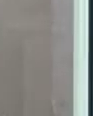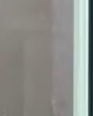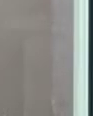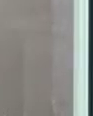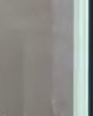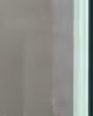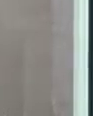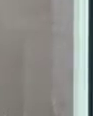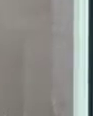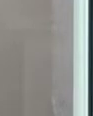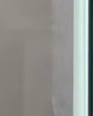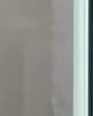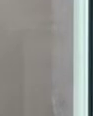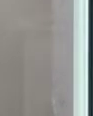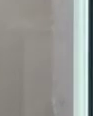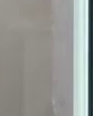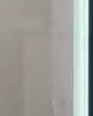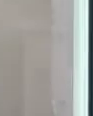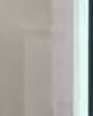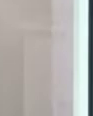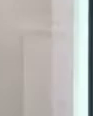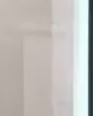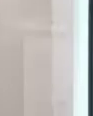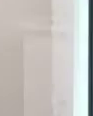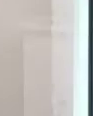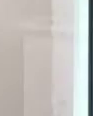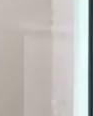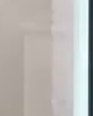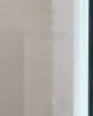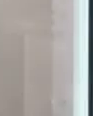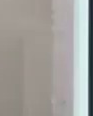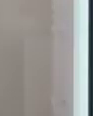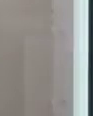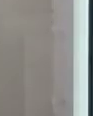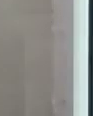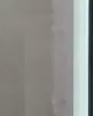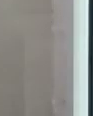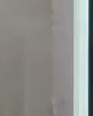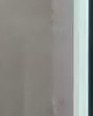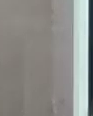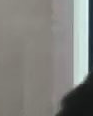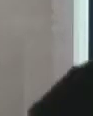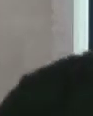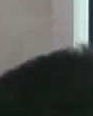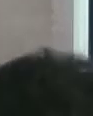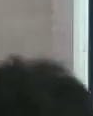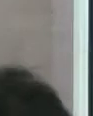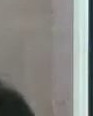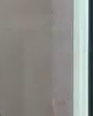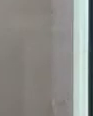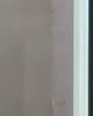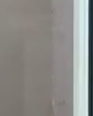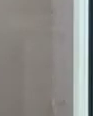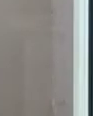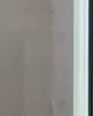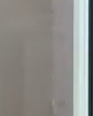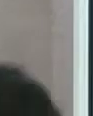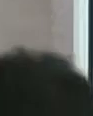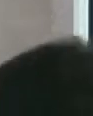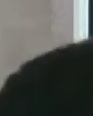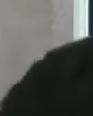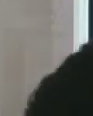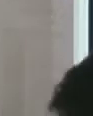força de trabalho para que a gente tenha 100% desse cadastro, que é o ideal. Hoje, Parnamirim, apenas nesse início